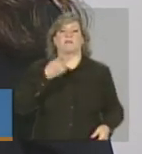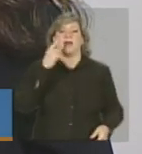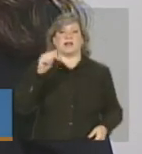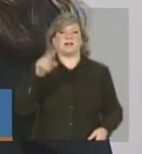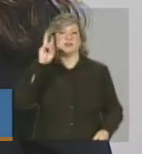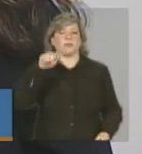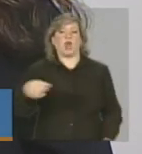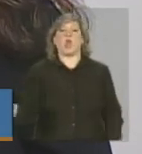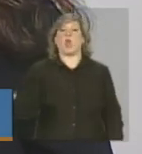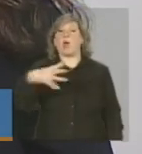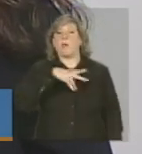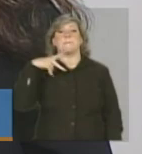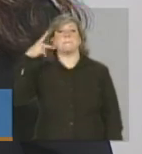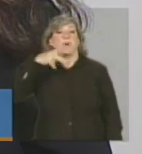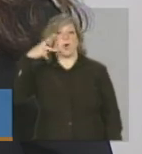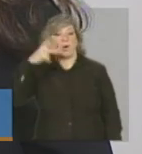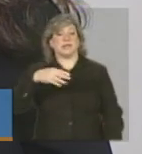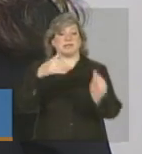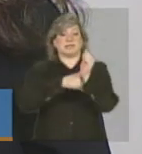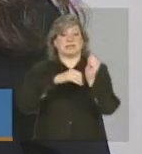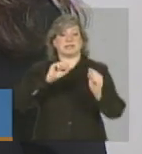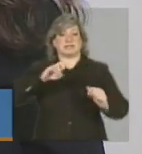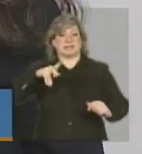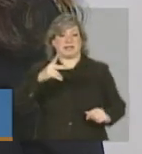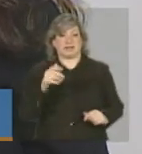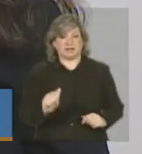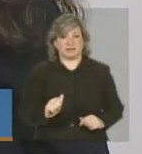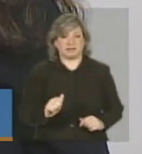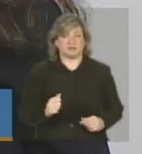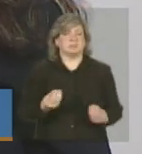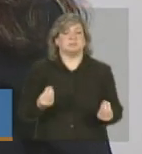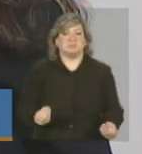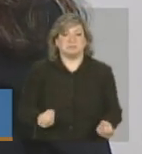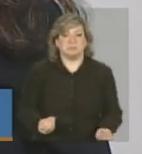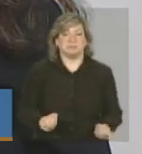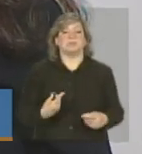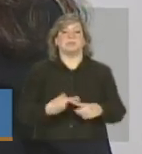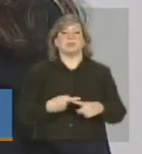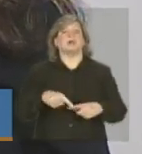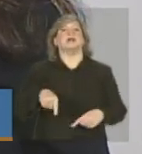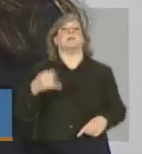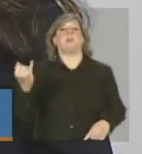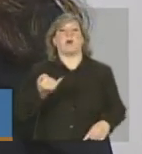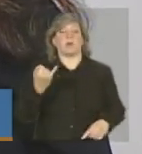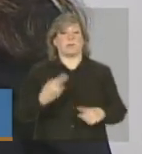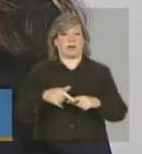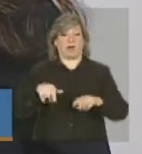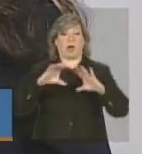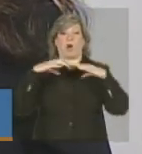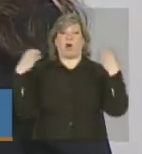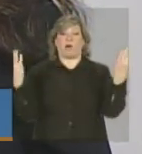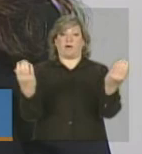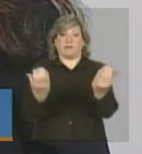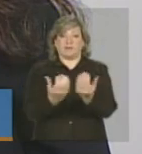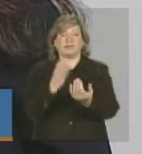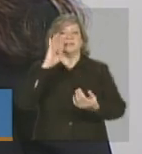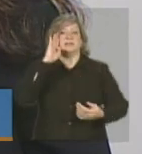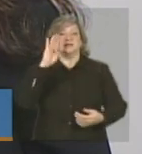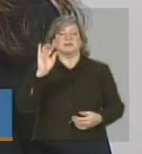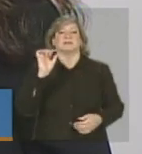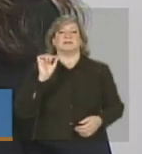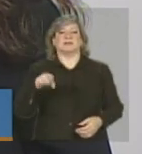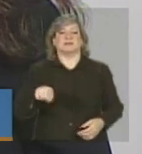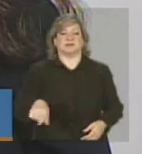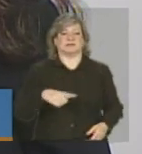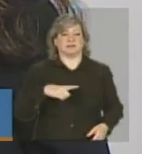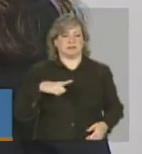de senhas e por que ela é tão importante nesse momento, já que essa conferência é voltada principalmente para o censo